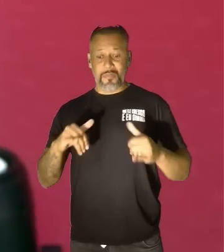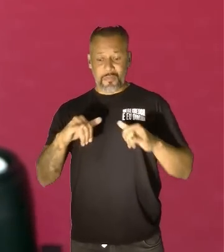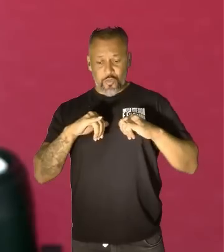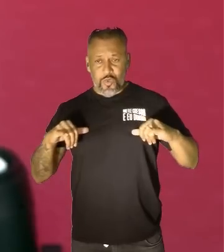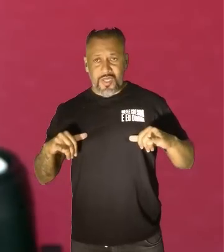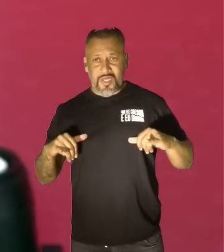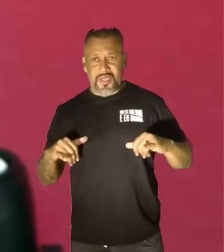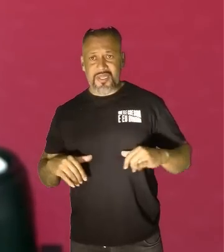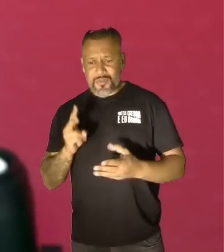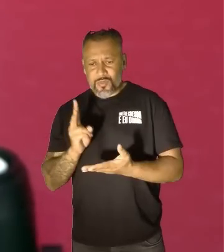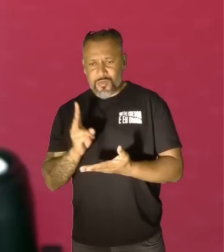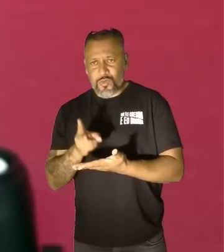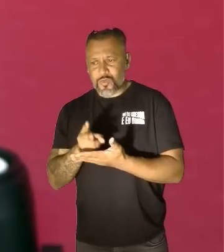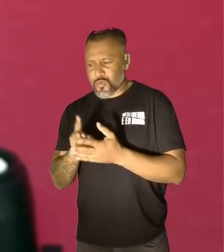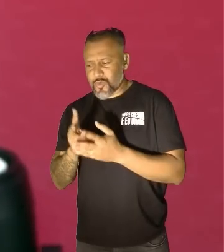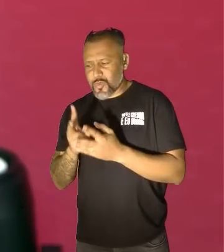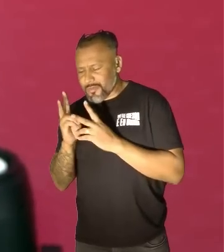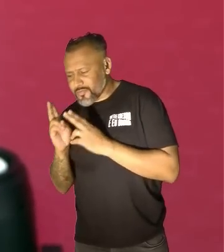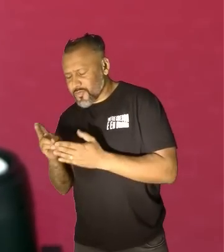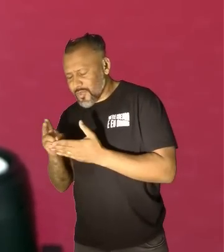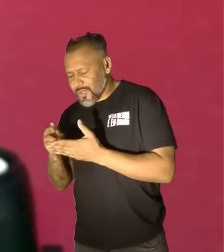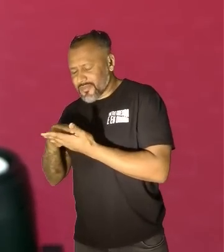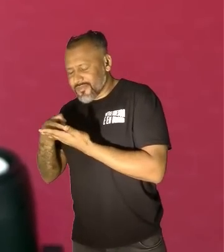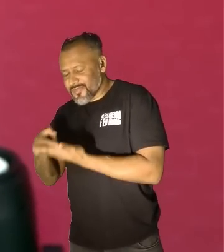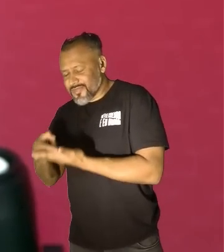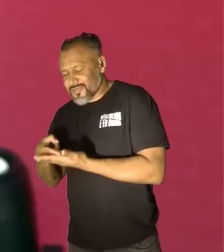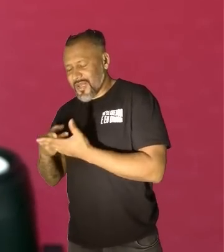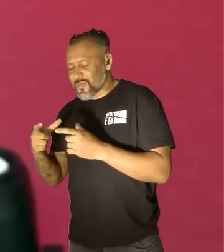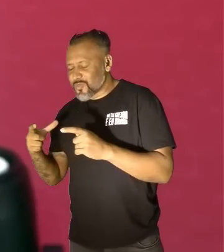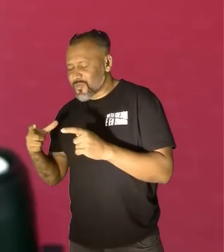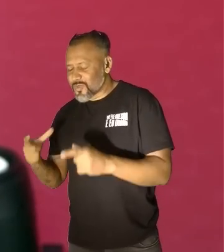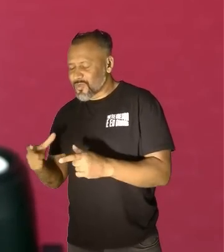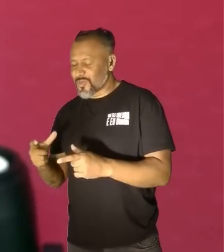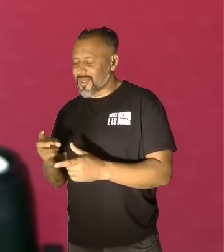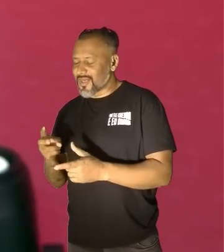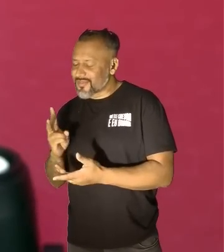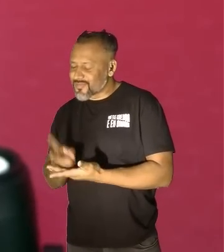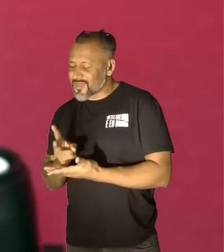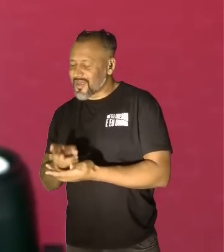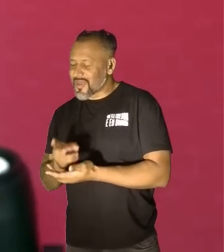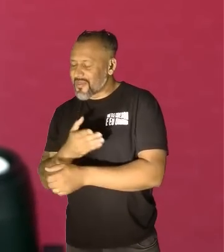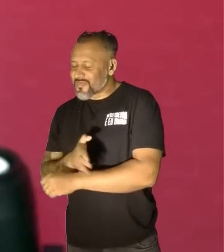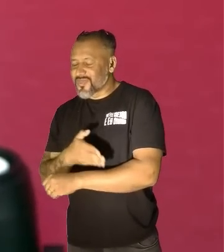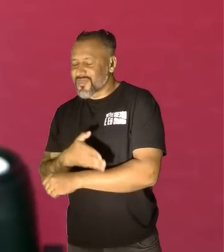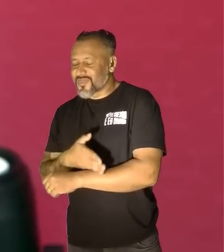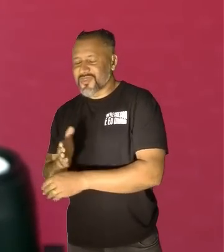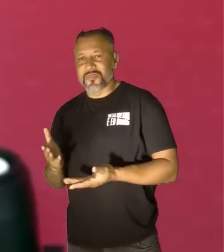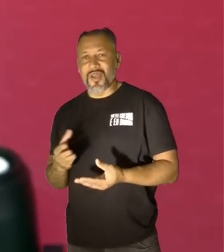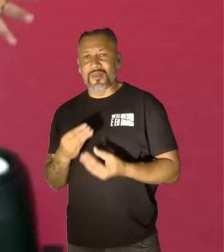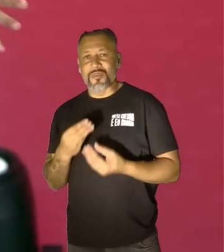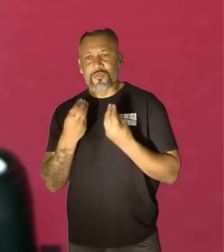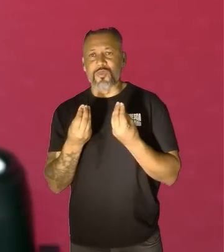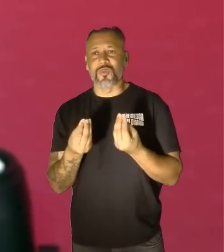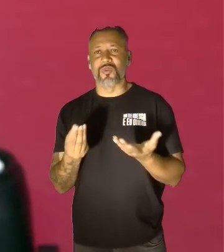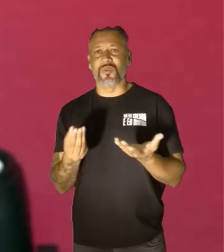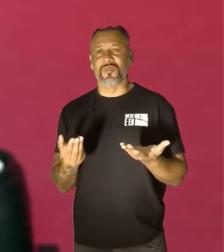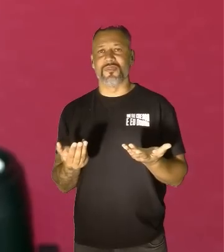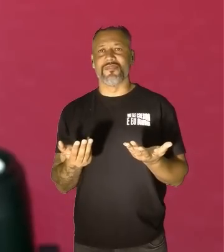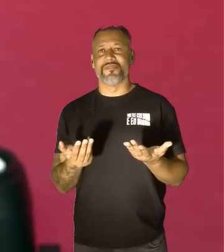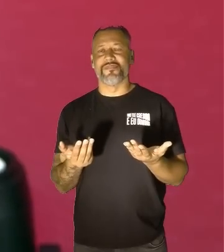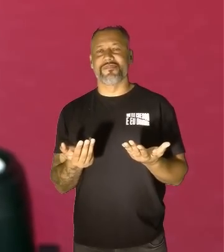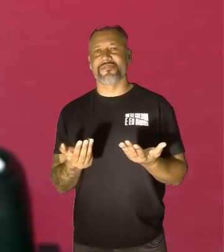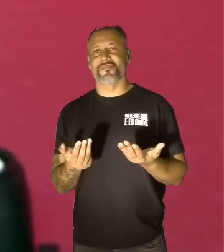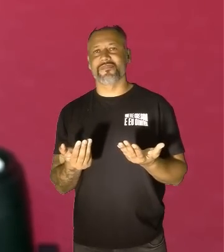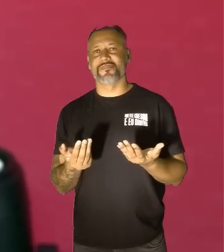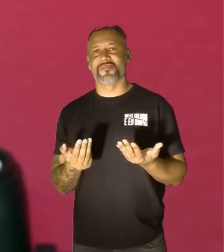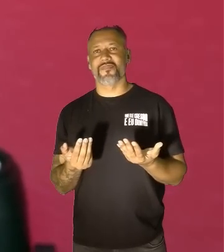consigo entender como é que a glória está brotando, e uma pessoa dizendo: eu estou no lugar de sempre, eu estou com